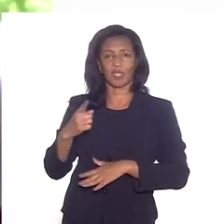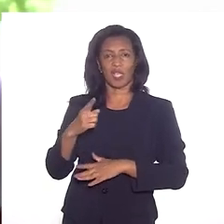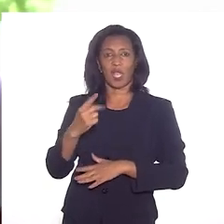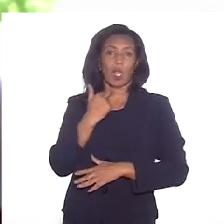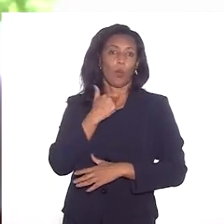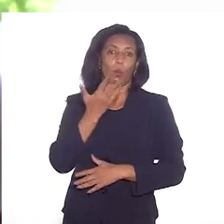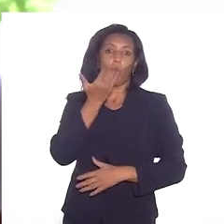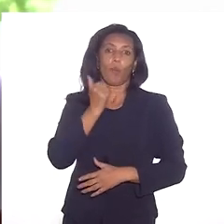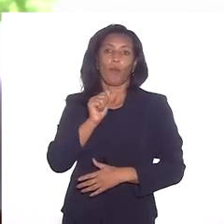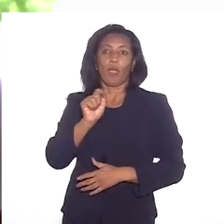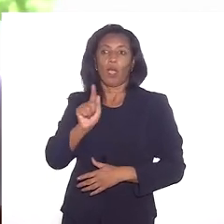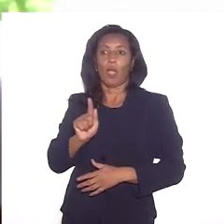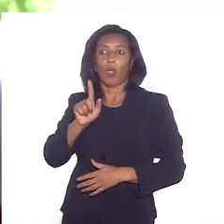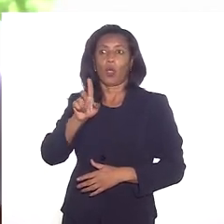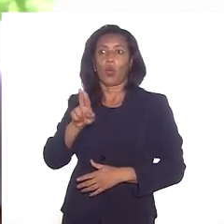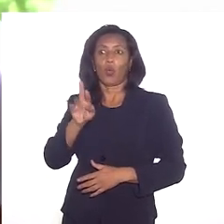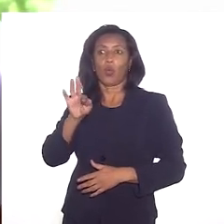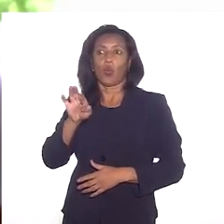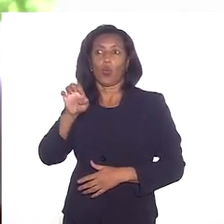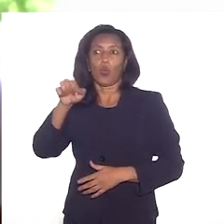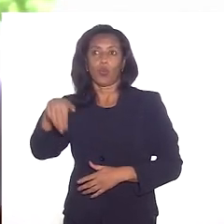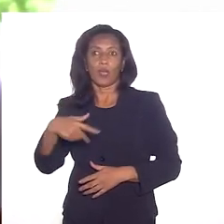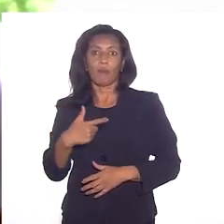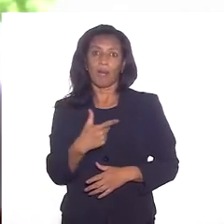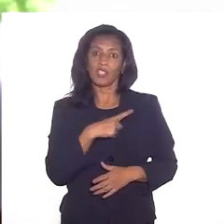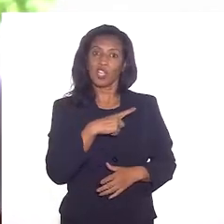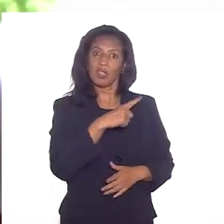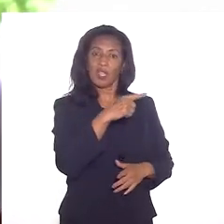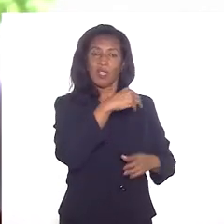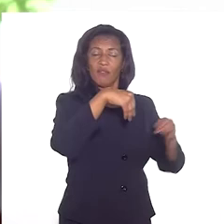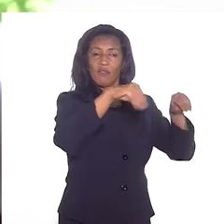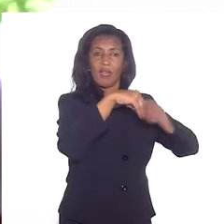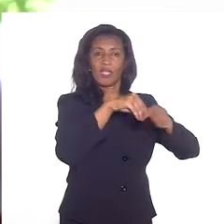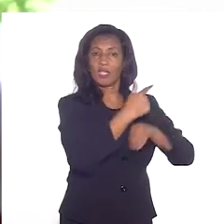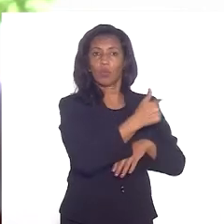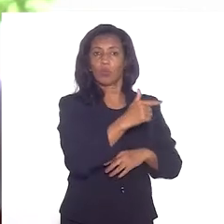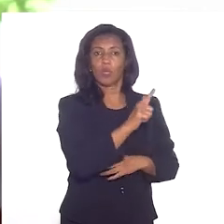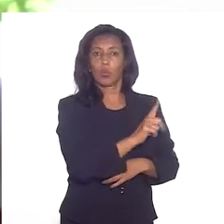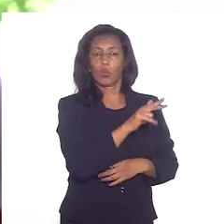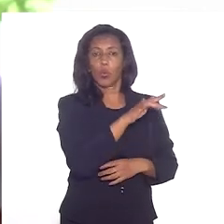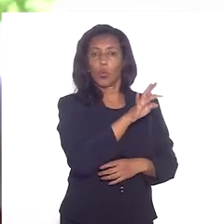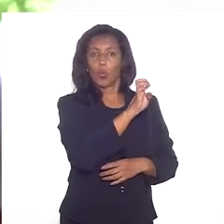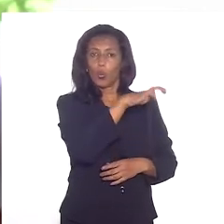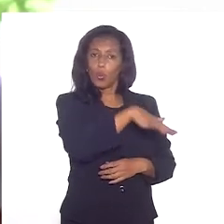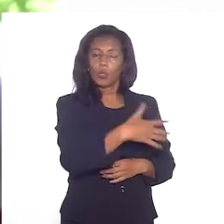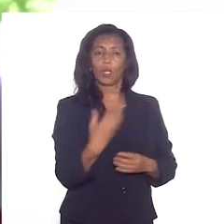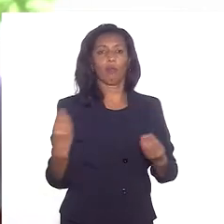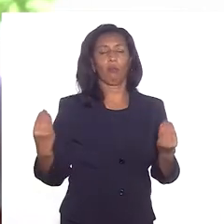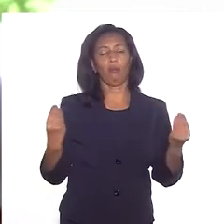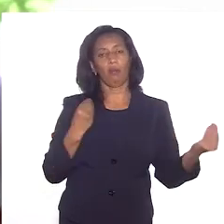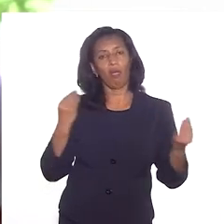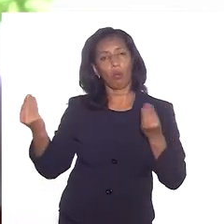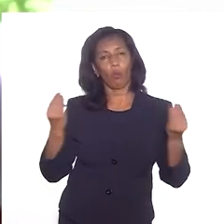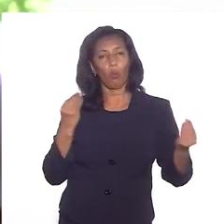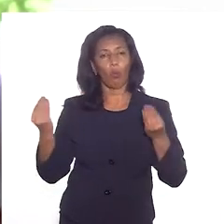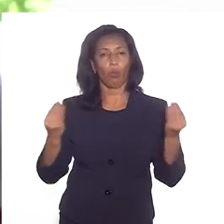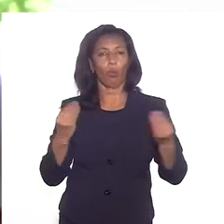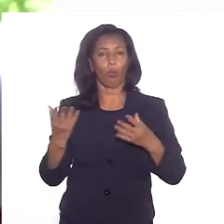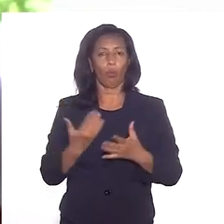é intolerante ao glúten. Hoje em dia a gente já tem farinha sem glúten. Então é